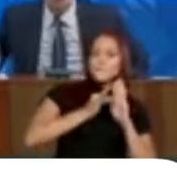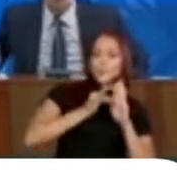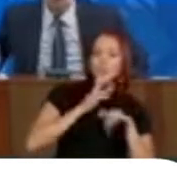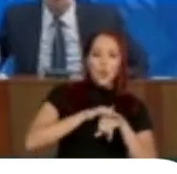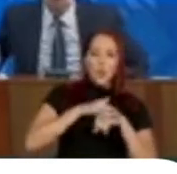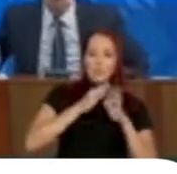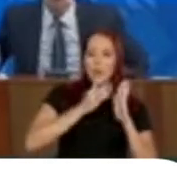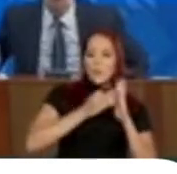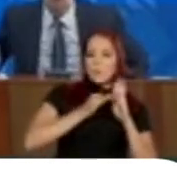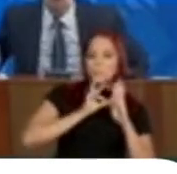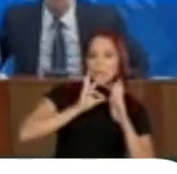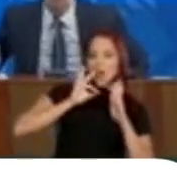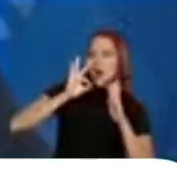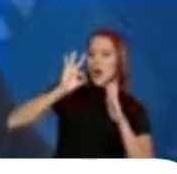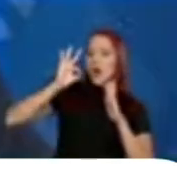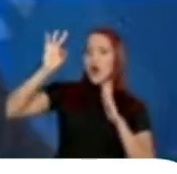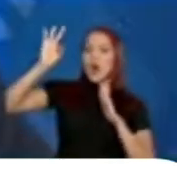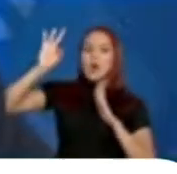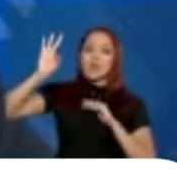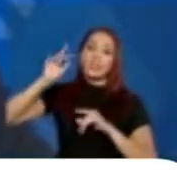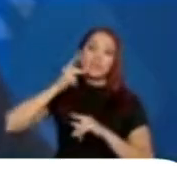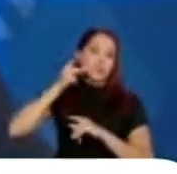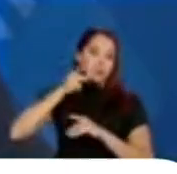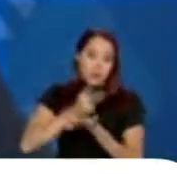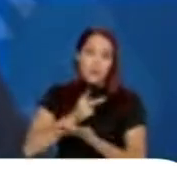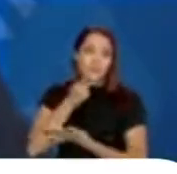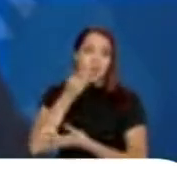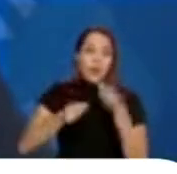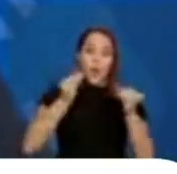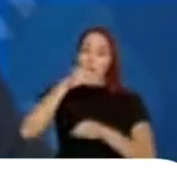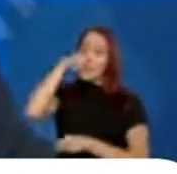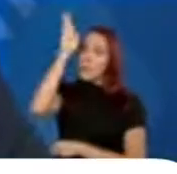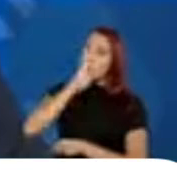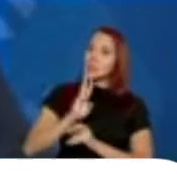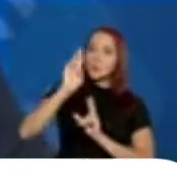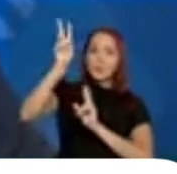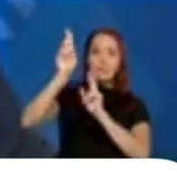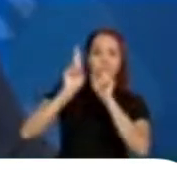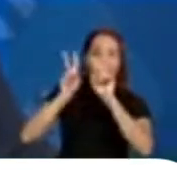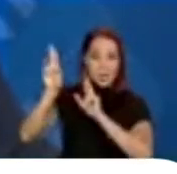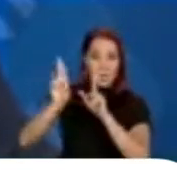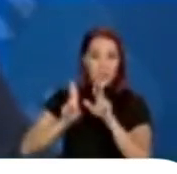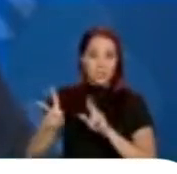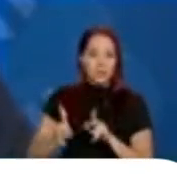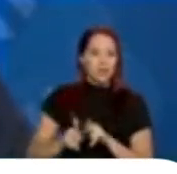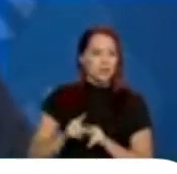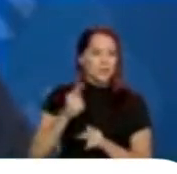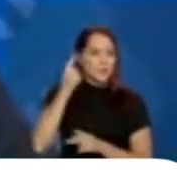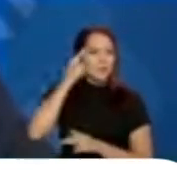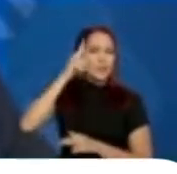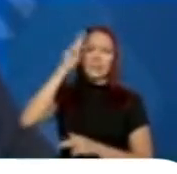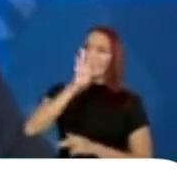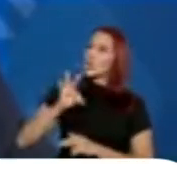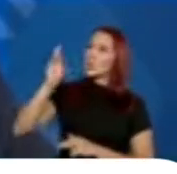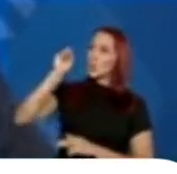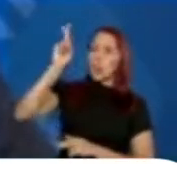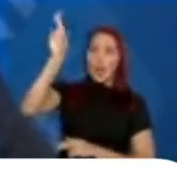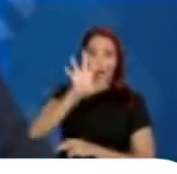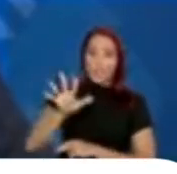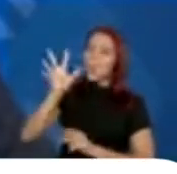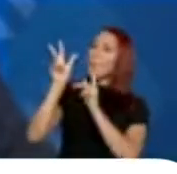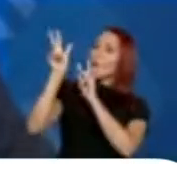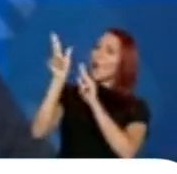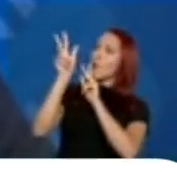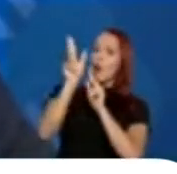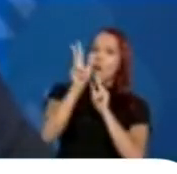tempo todo aqui quão heterogêneo é o país. Então, imaginar um pico igual para todas as regiões não é